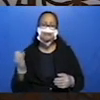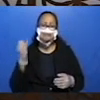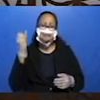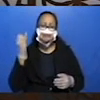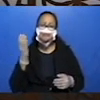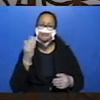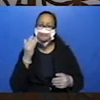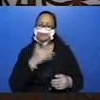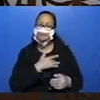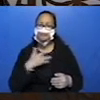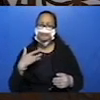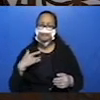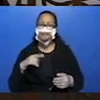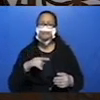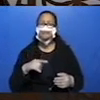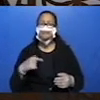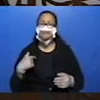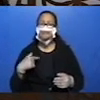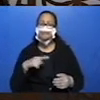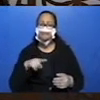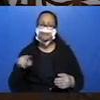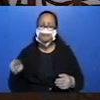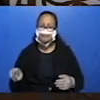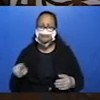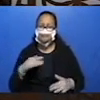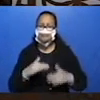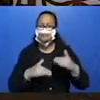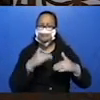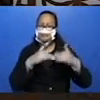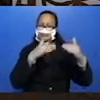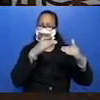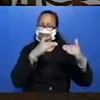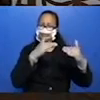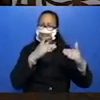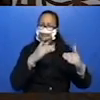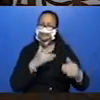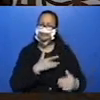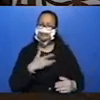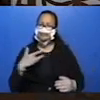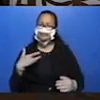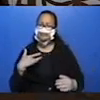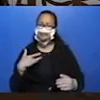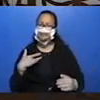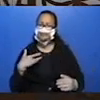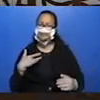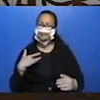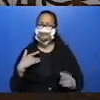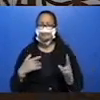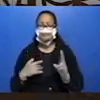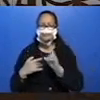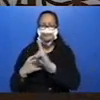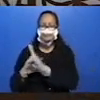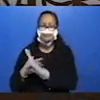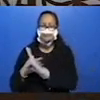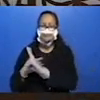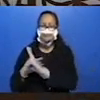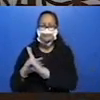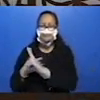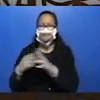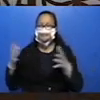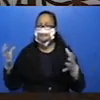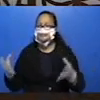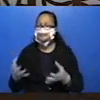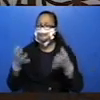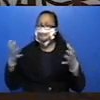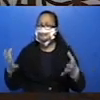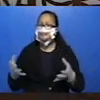vocês se desenvolverem sendo saudáveis. Olha aqui algumas